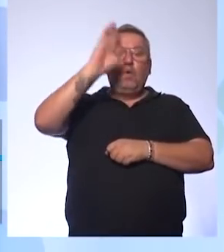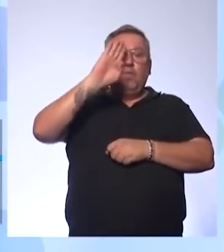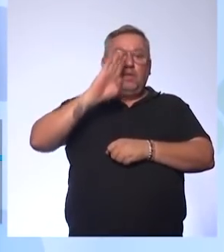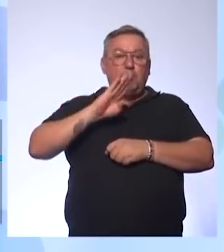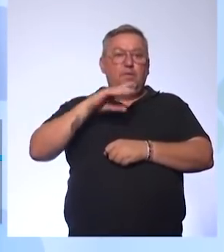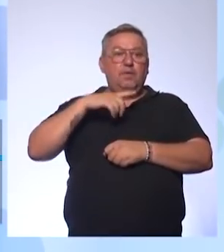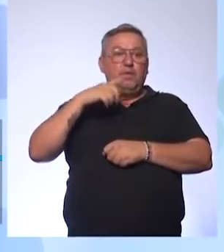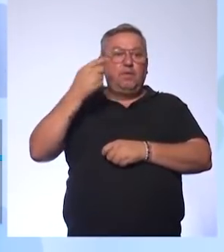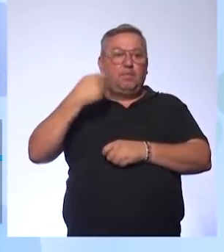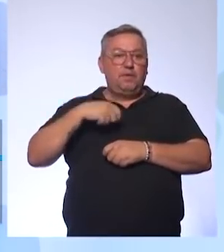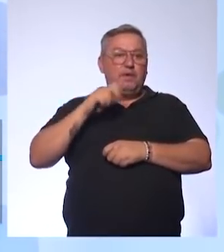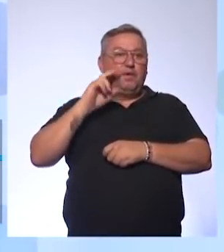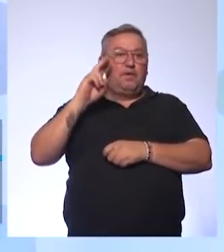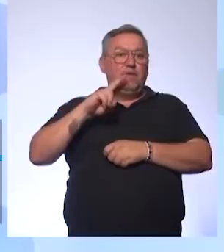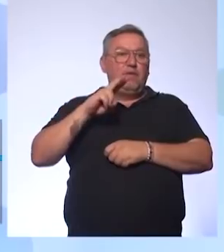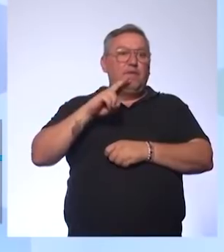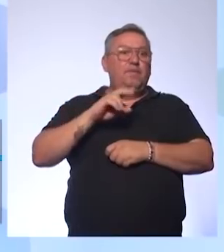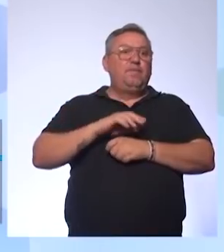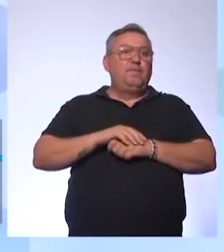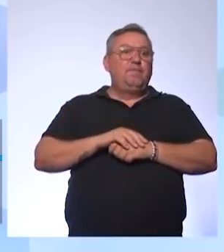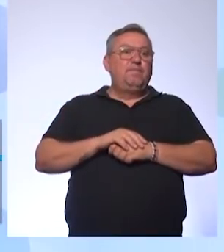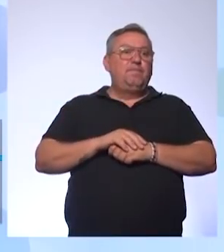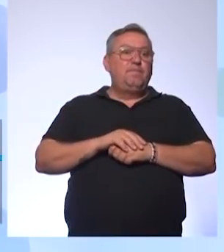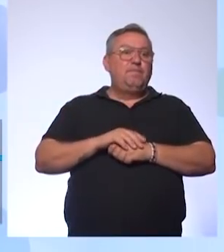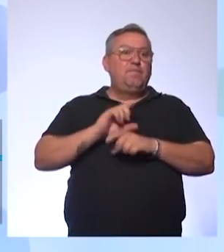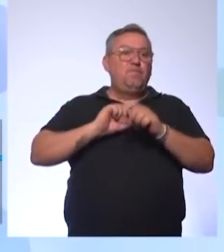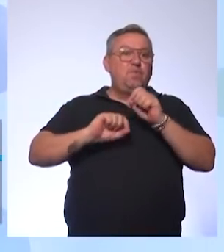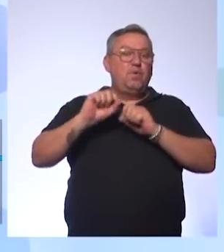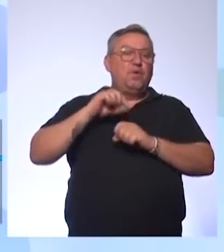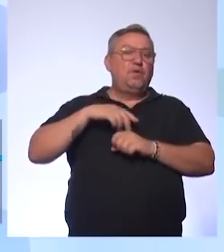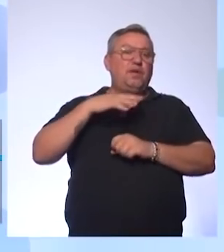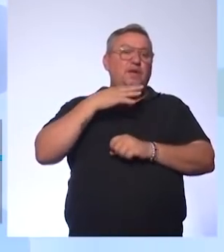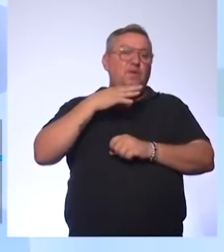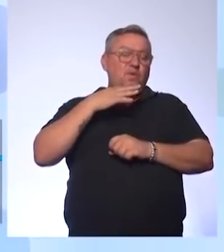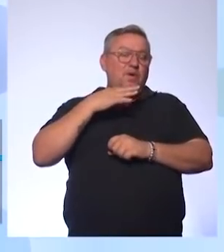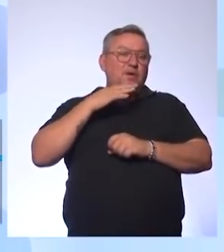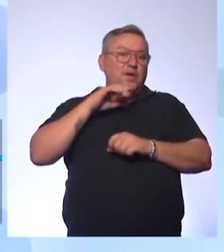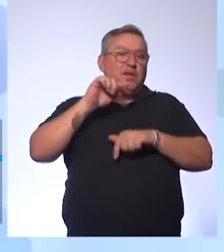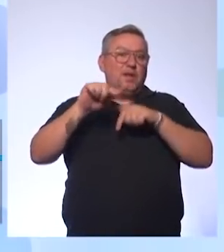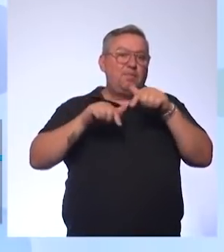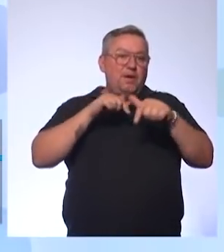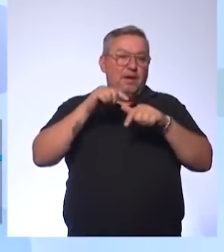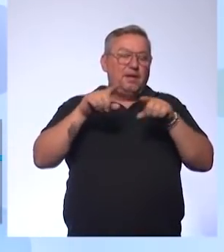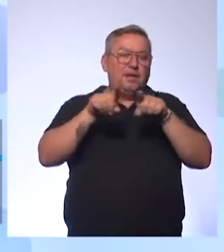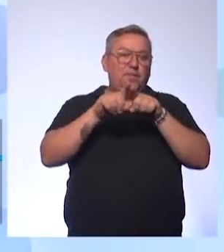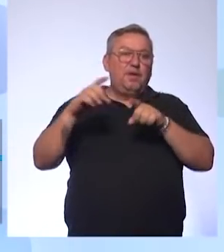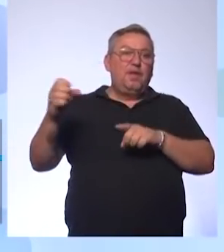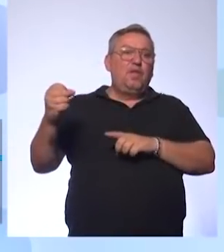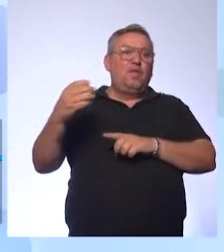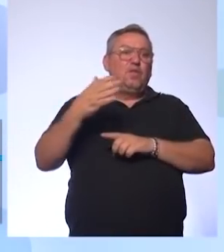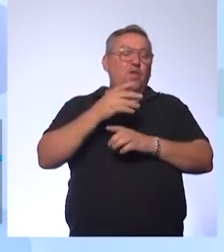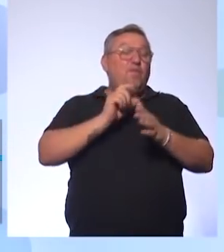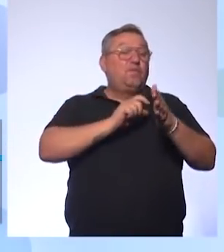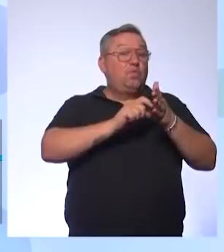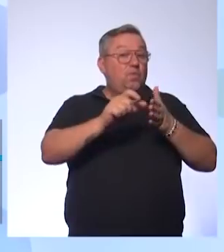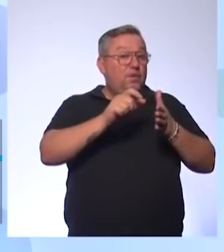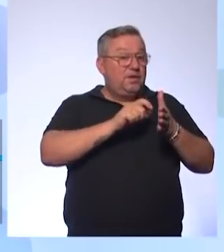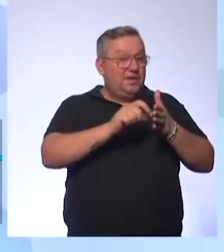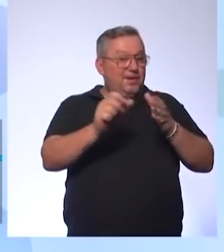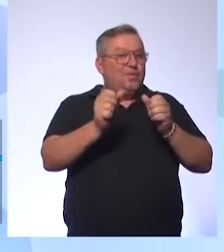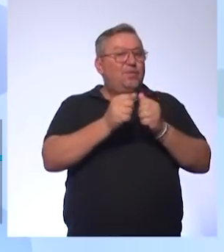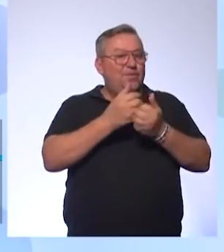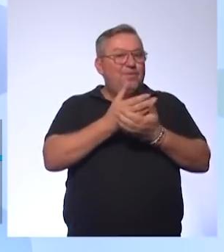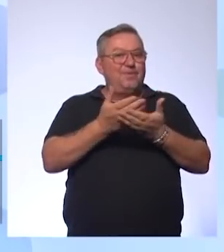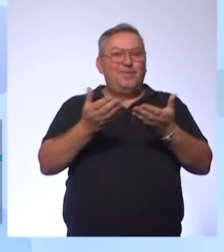a gente precisa, a partir do que eles já têm de conhecimento, começar a tecer aí novas teorias junto com